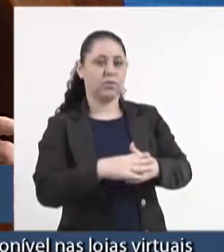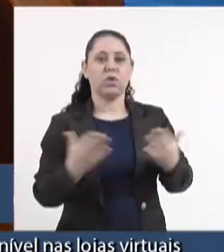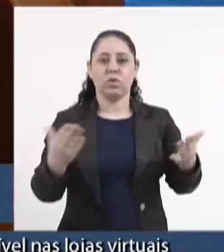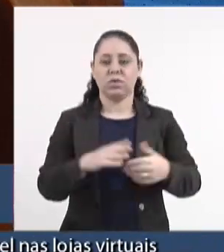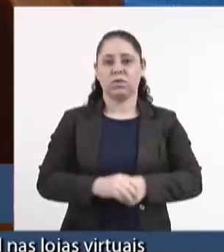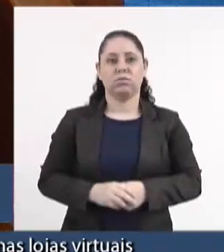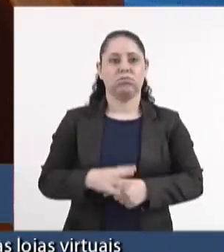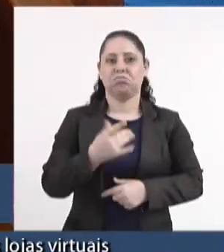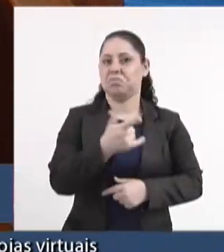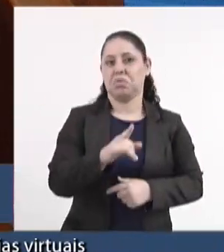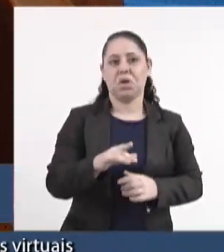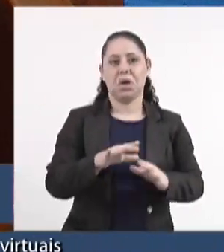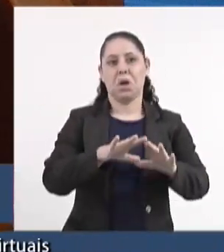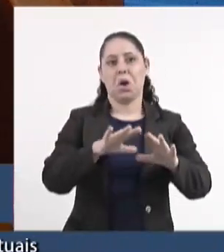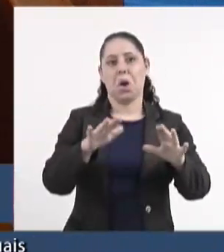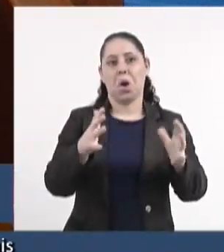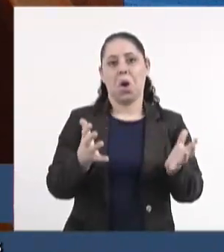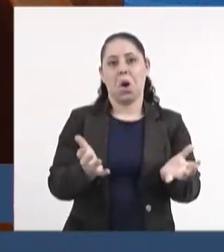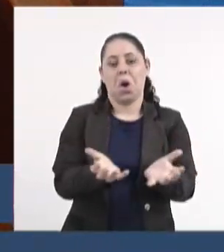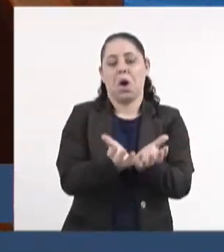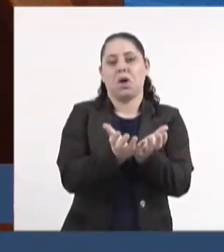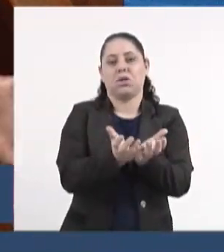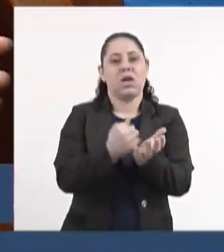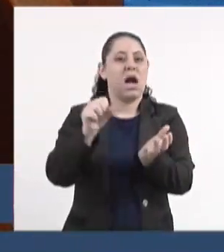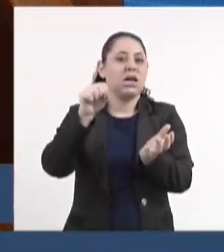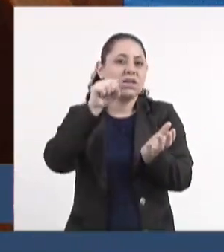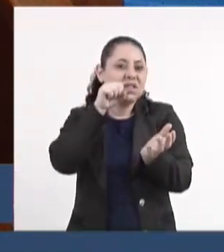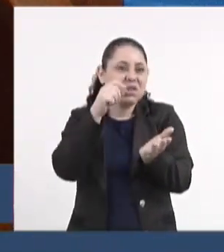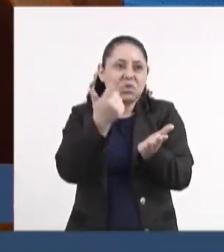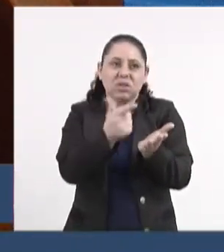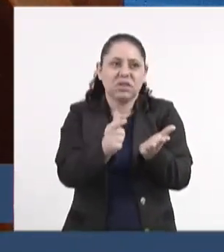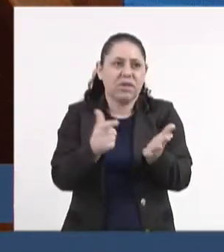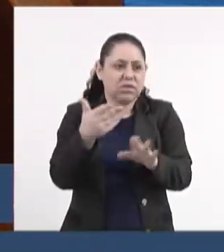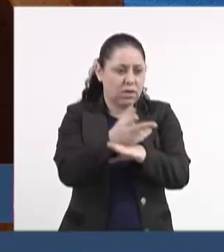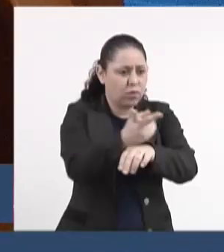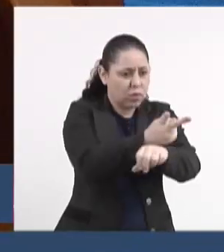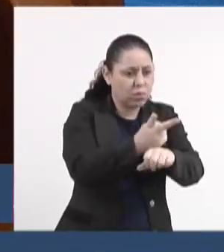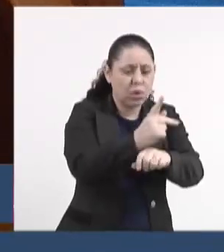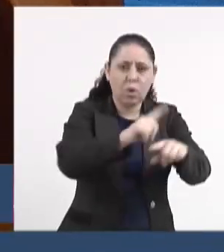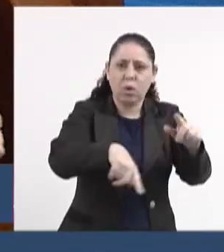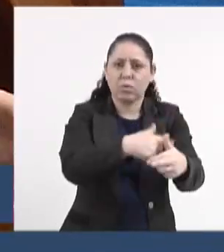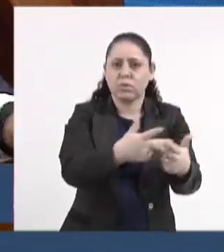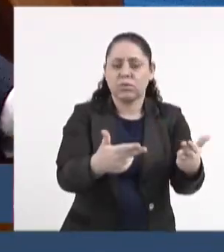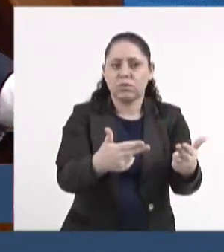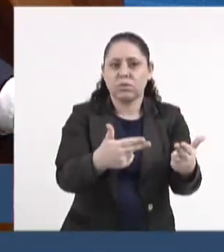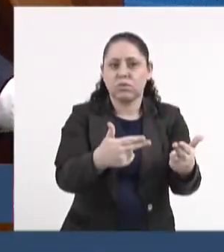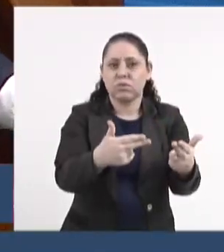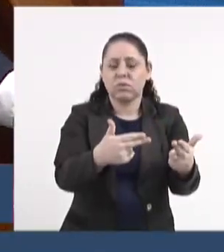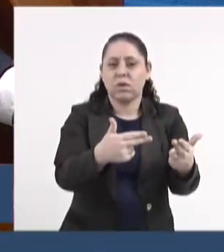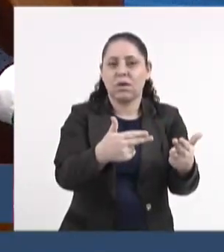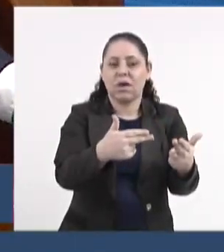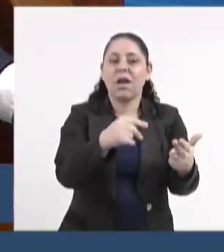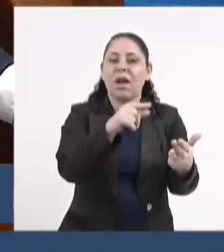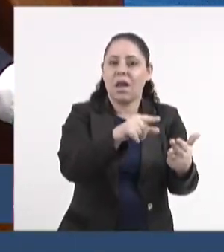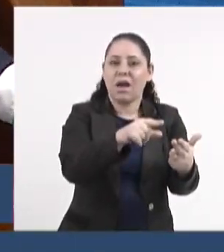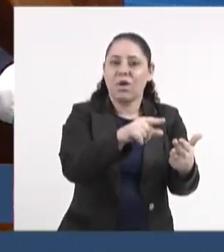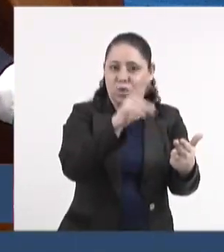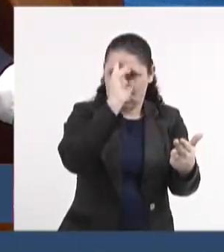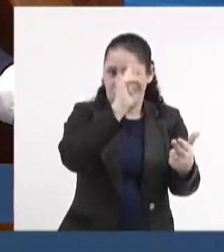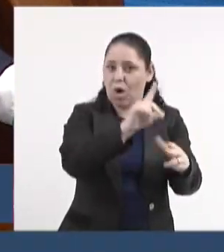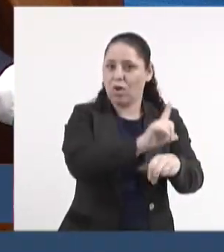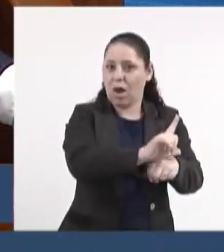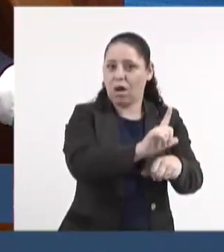hoje e não tem abóbora, não tem cenoura, e você foi em busca desse produto, o comerciante perde